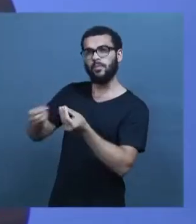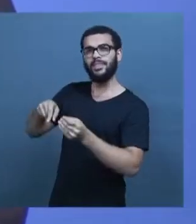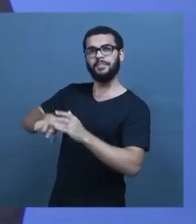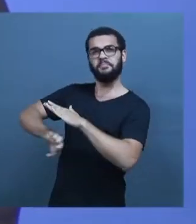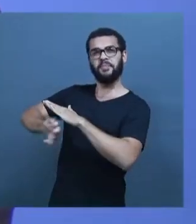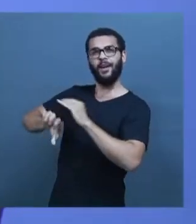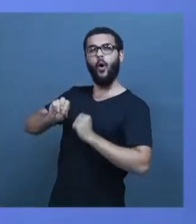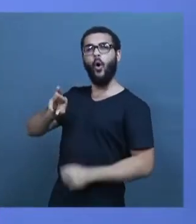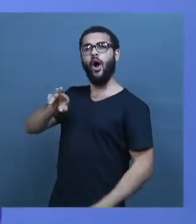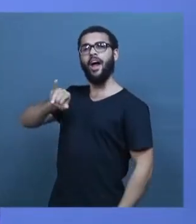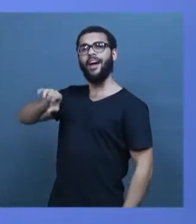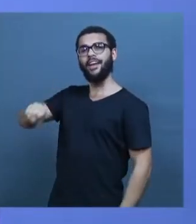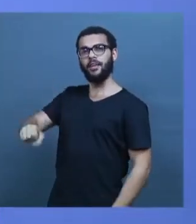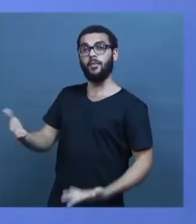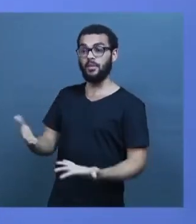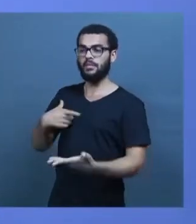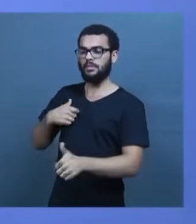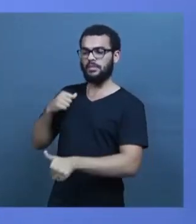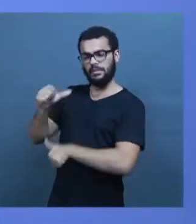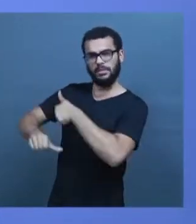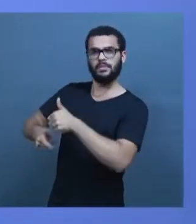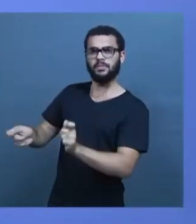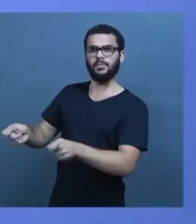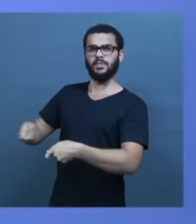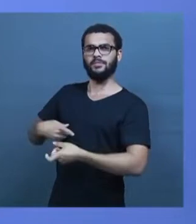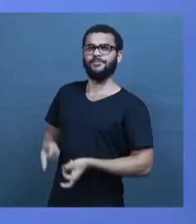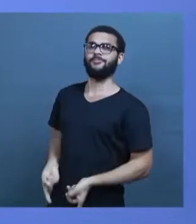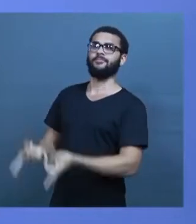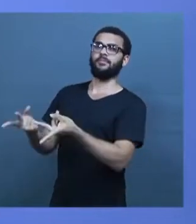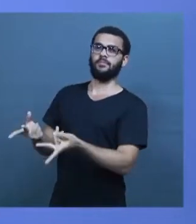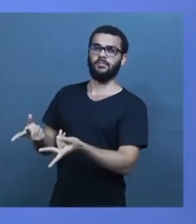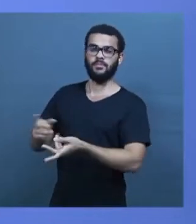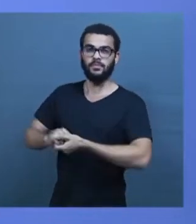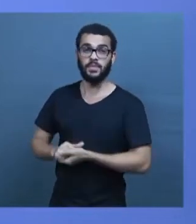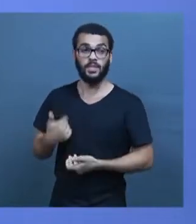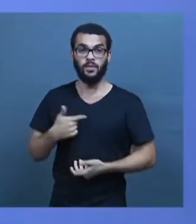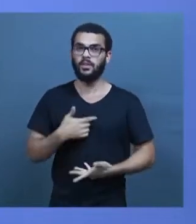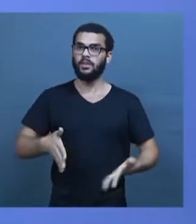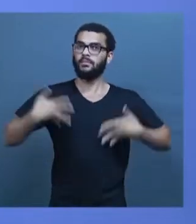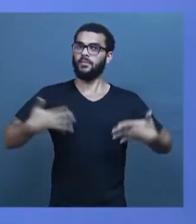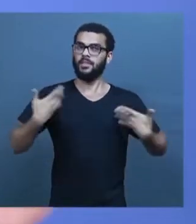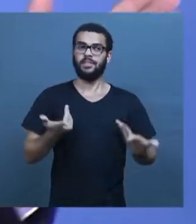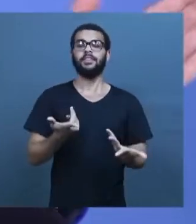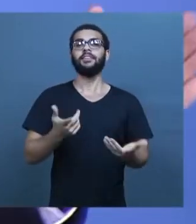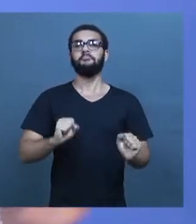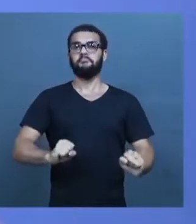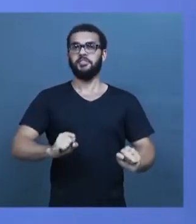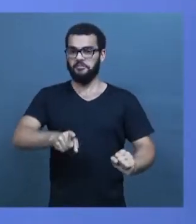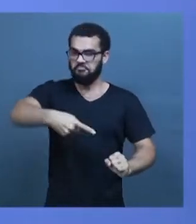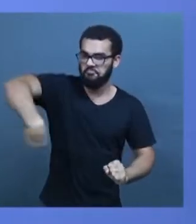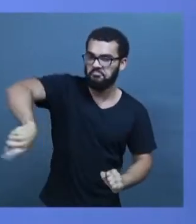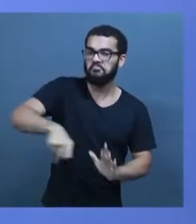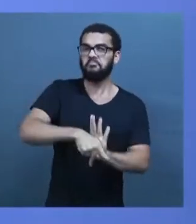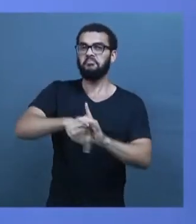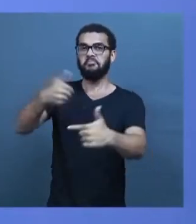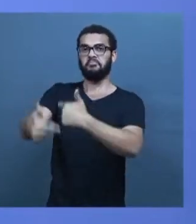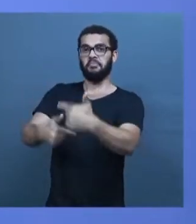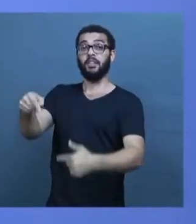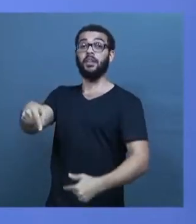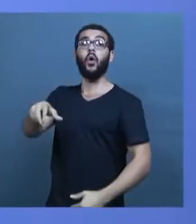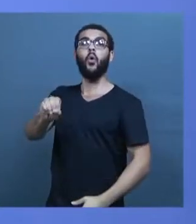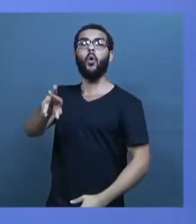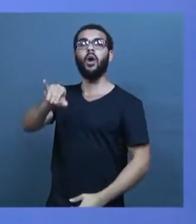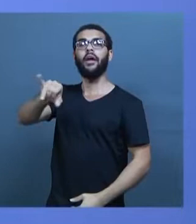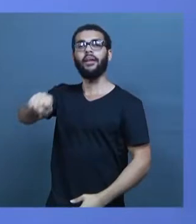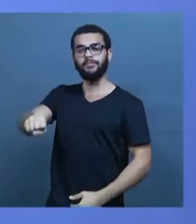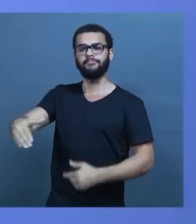então, bastante motivado e conto com a contribuição de todos os que estão nos Correios para que a nossa